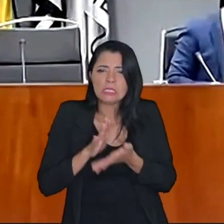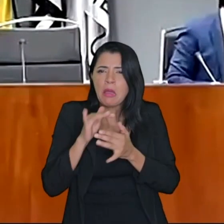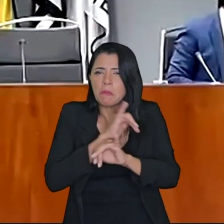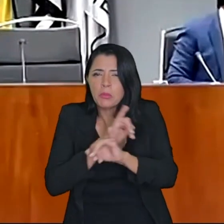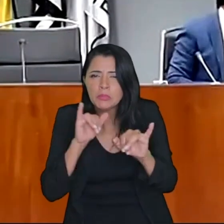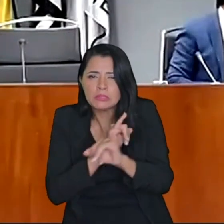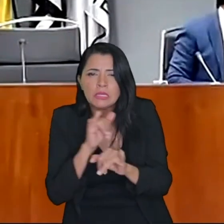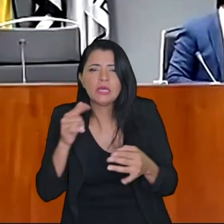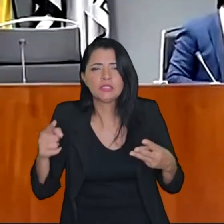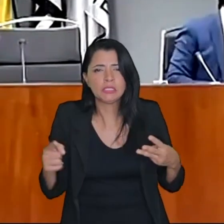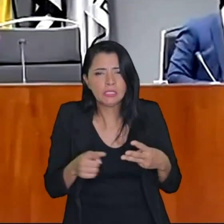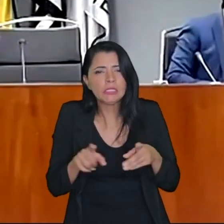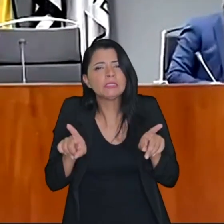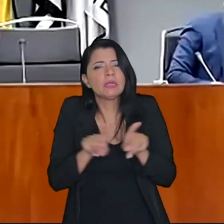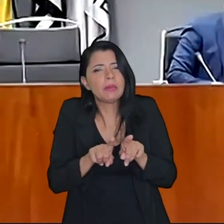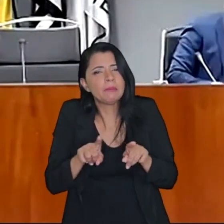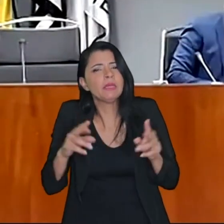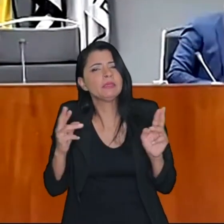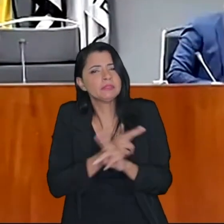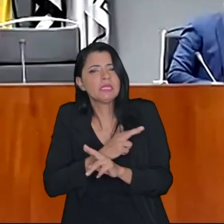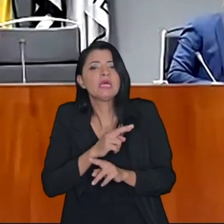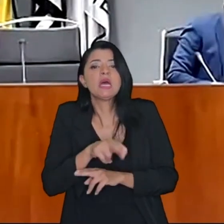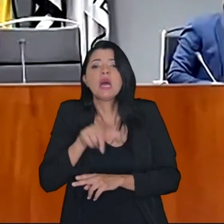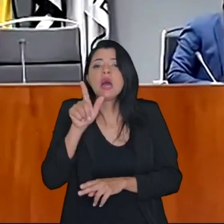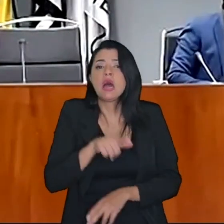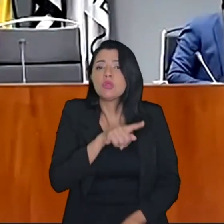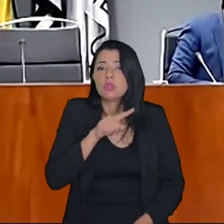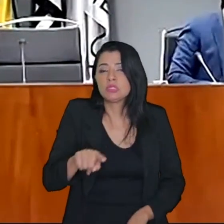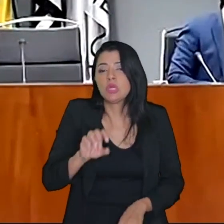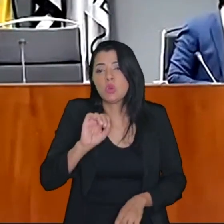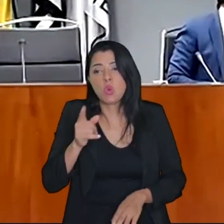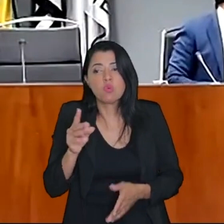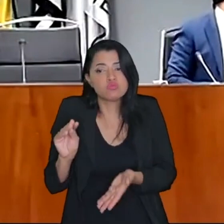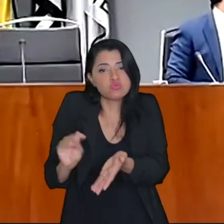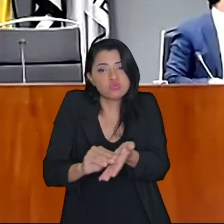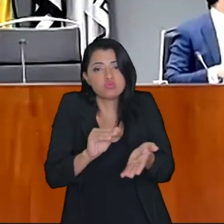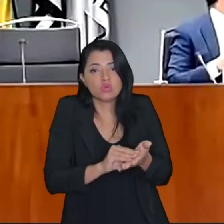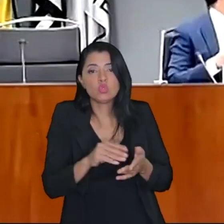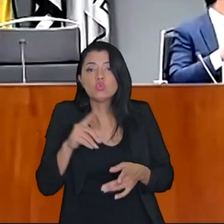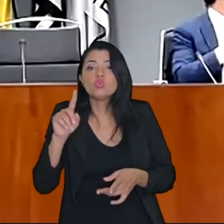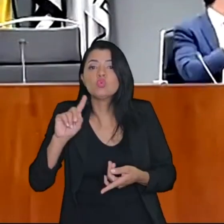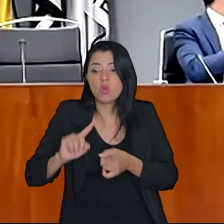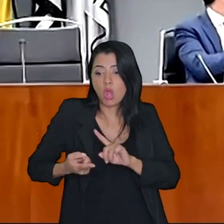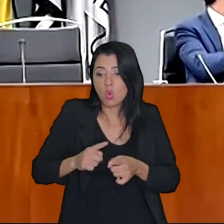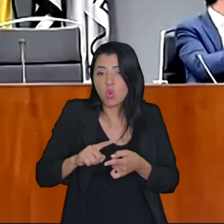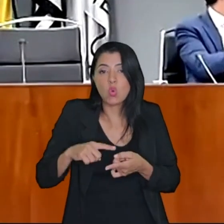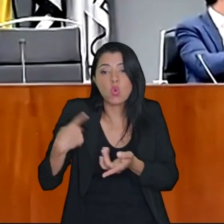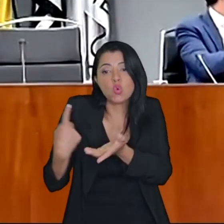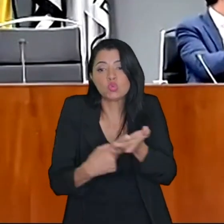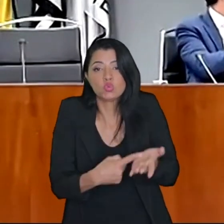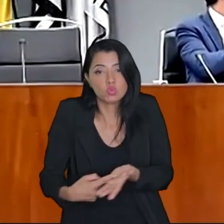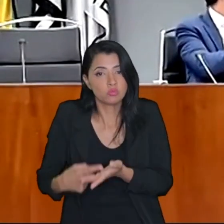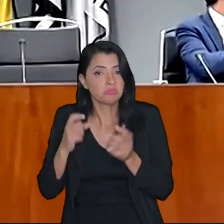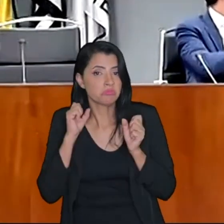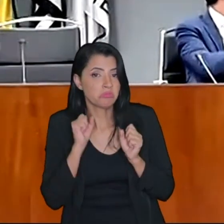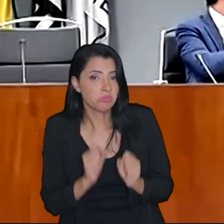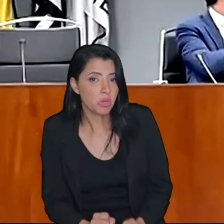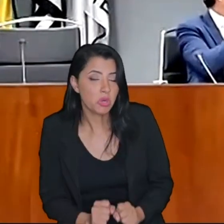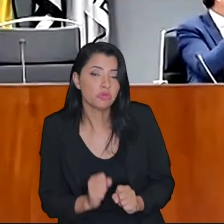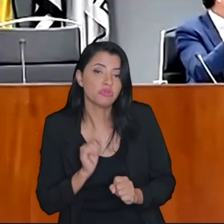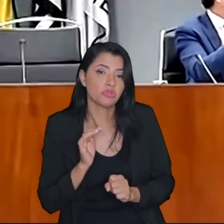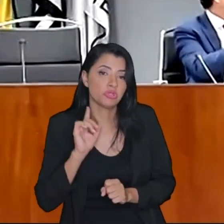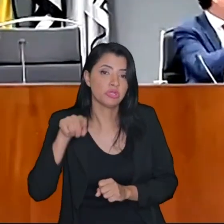publicidade e relacionadas também à anulação ou à inadimplência do acordo, que podem eventualmente